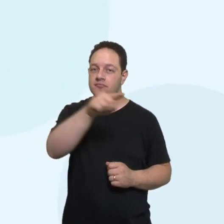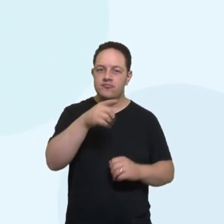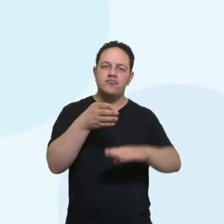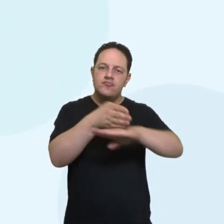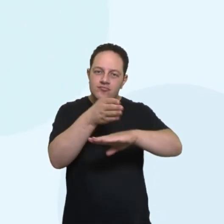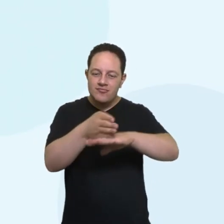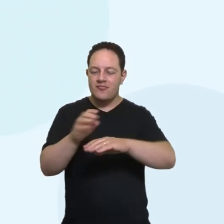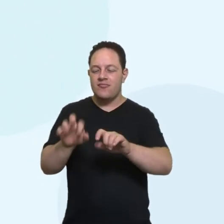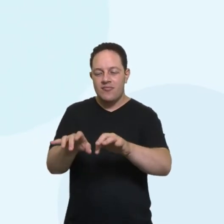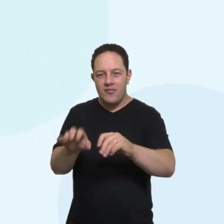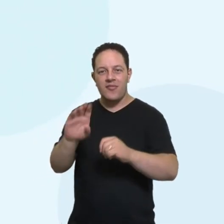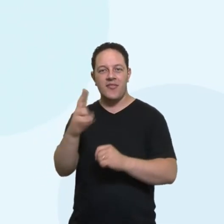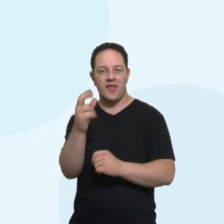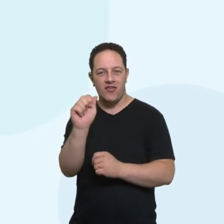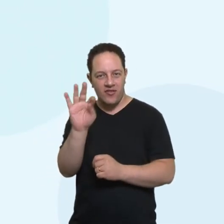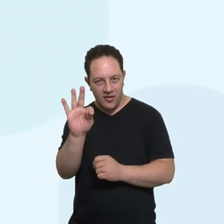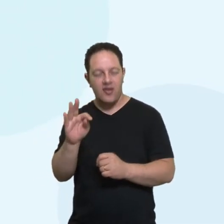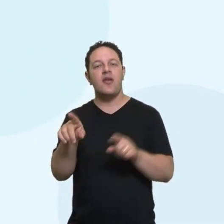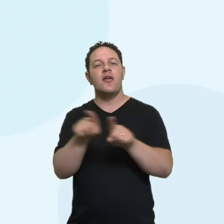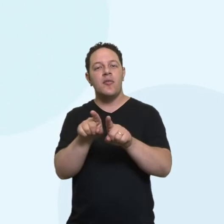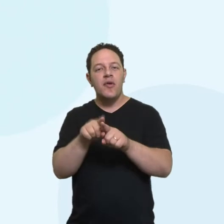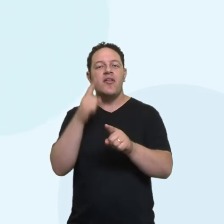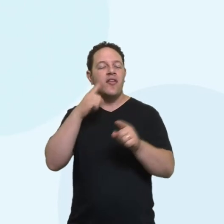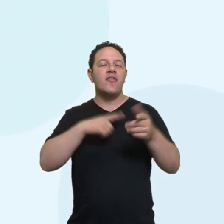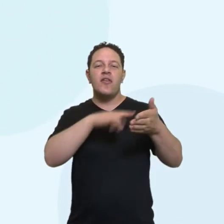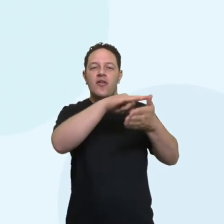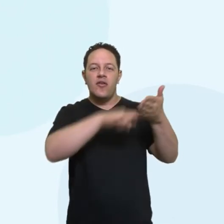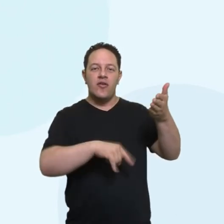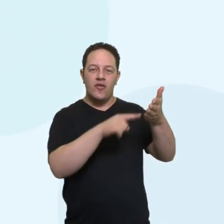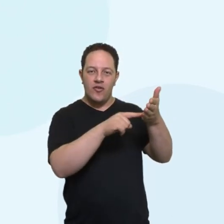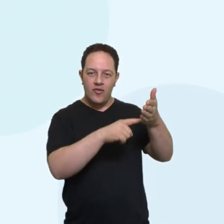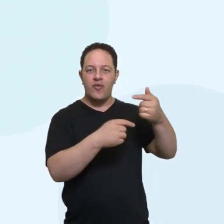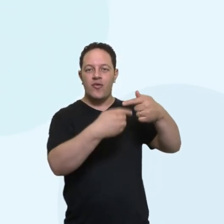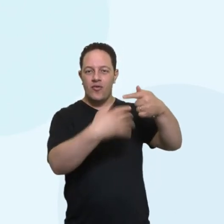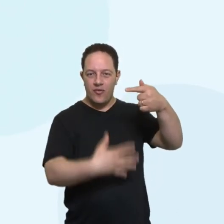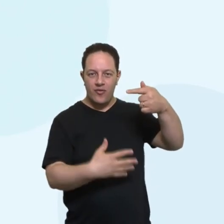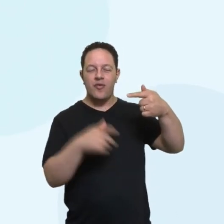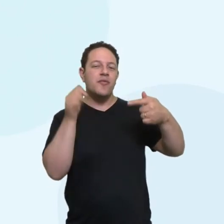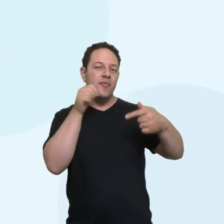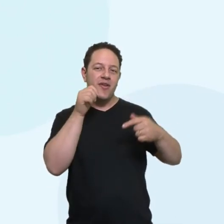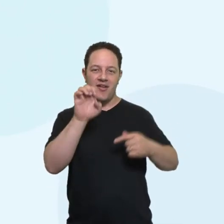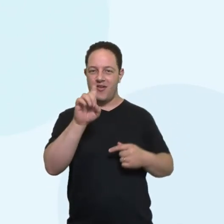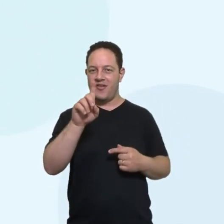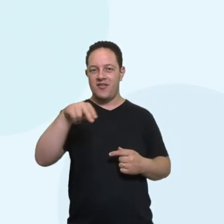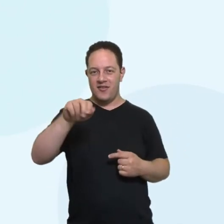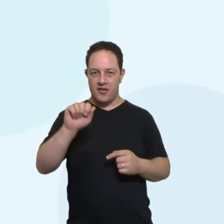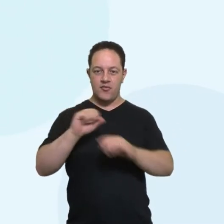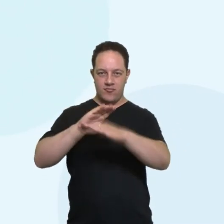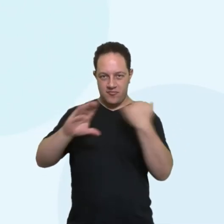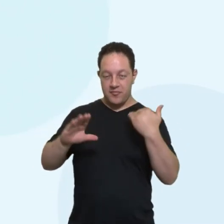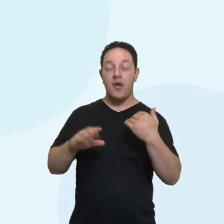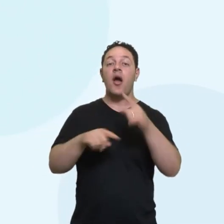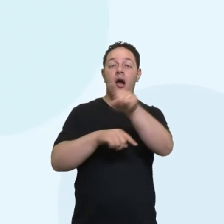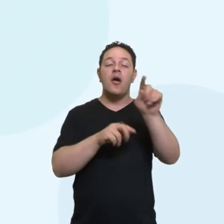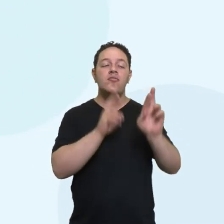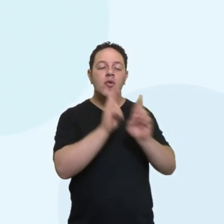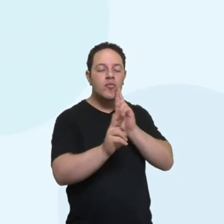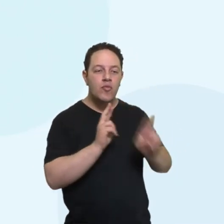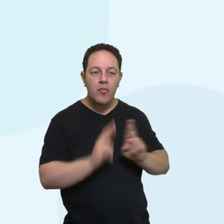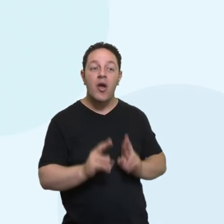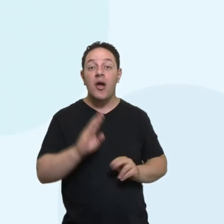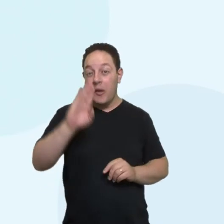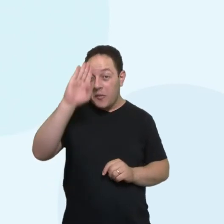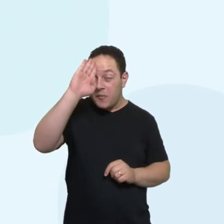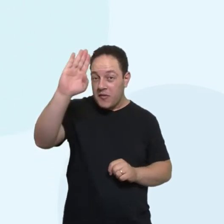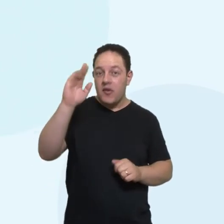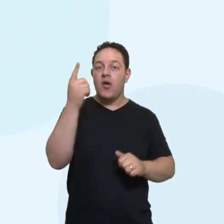participaram via chat ou também é pelo formulário do Google né que a Edna passou pra gente e aí vocês responderão né entre os principais